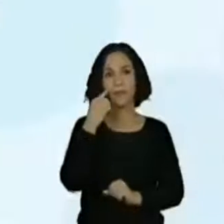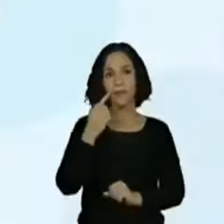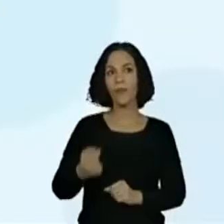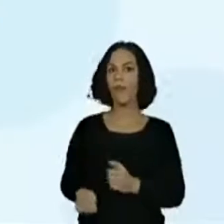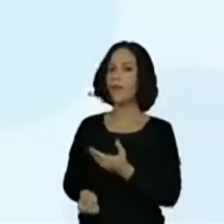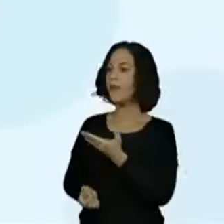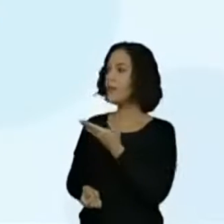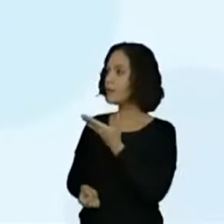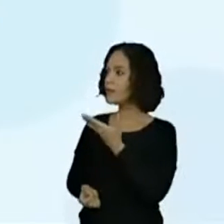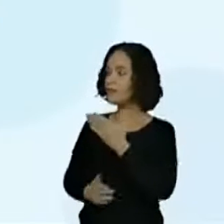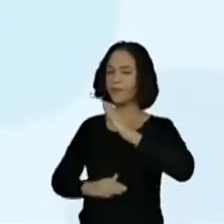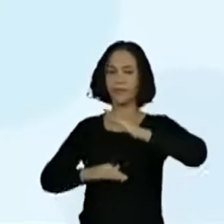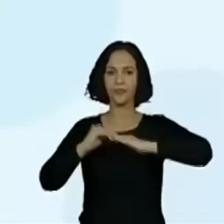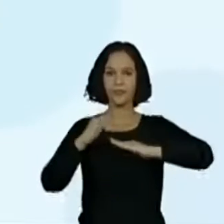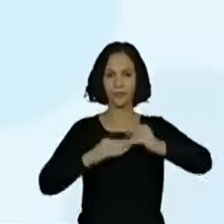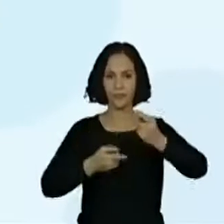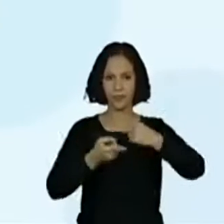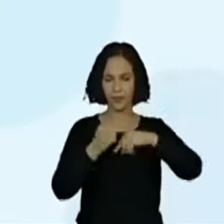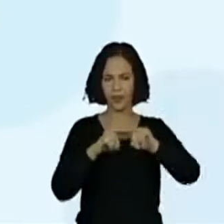Construir